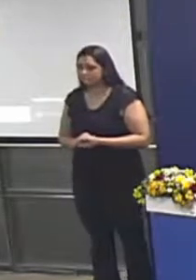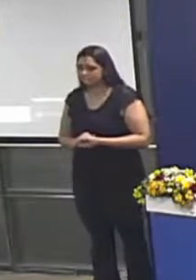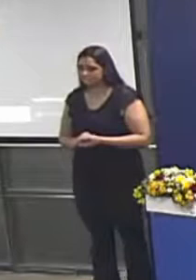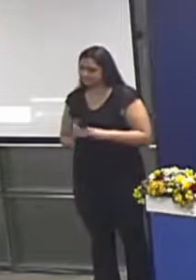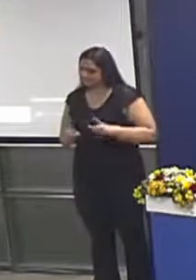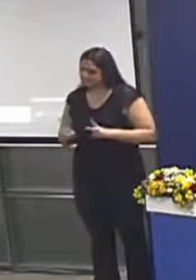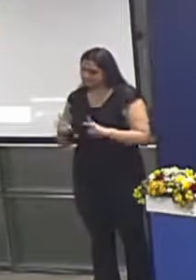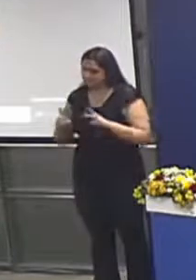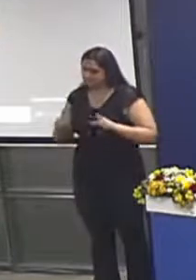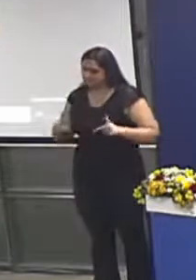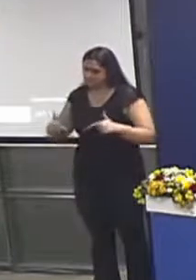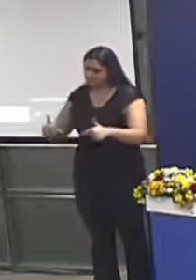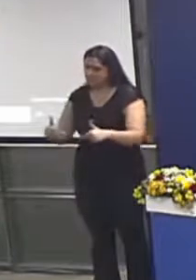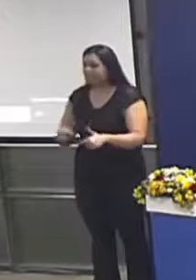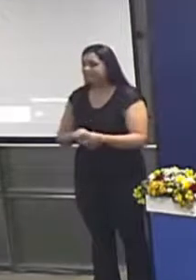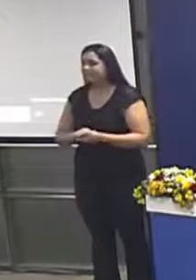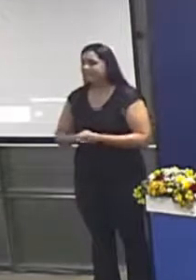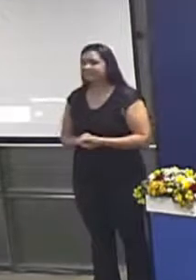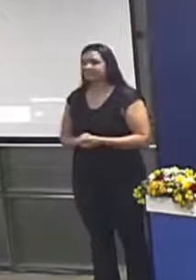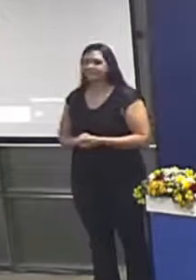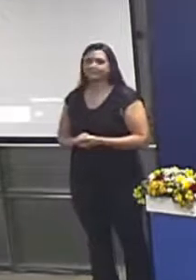Sempre na luta.